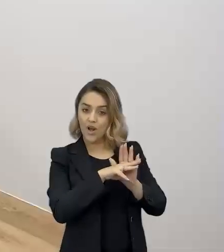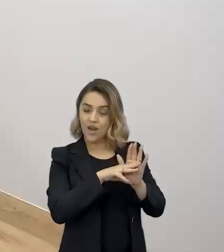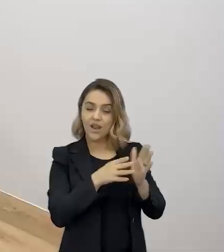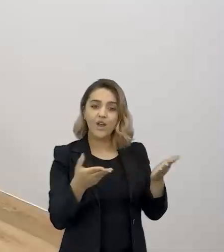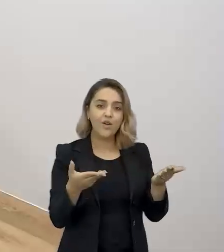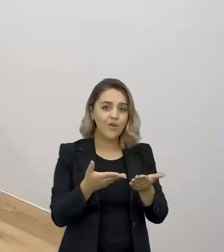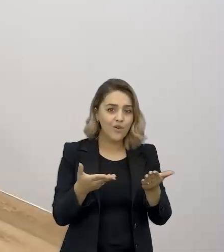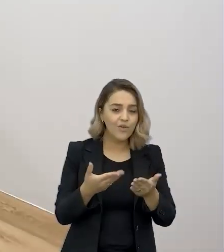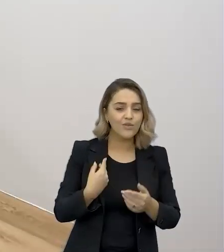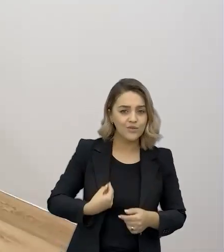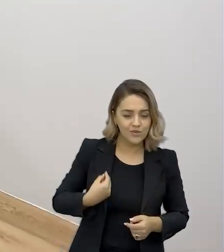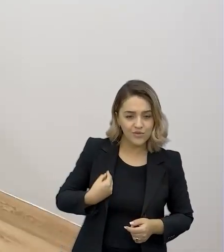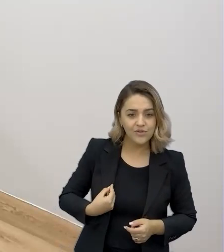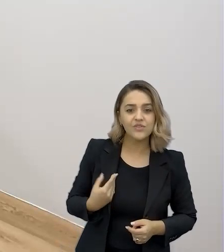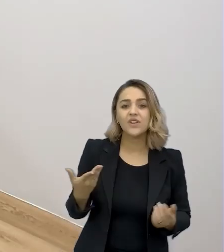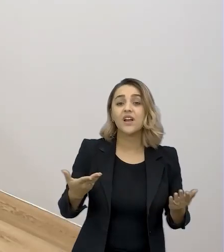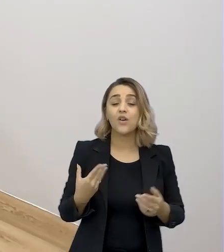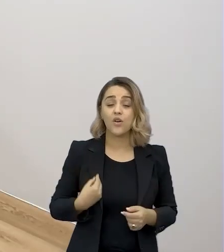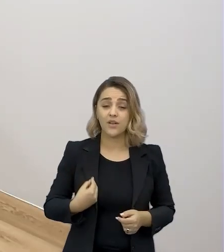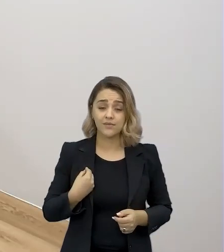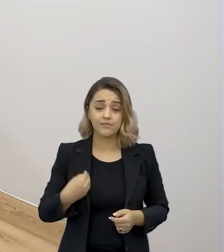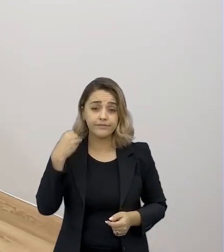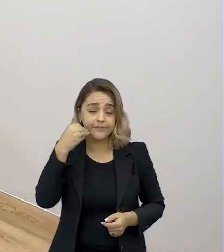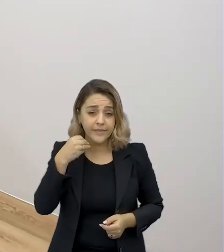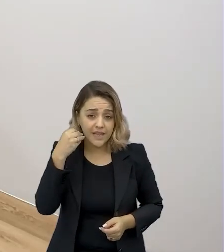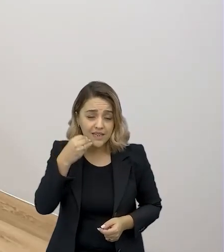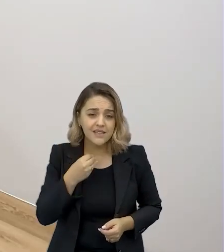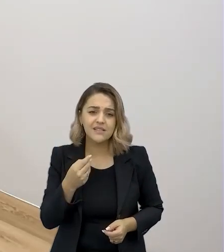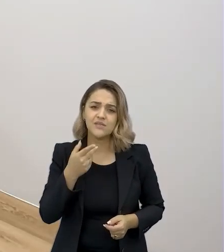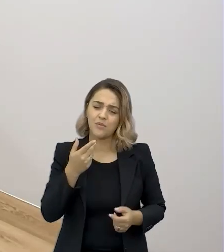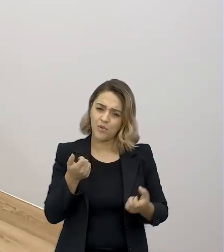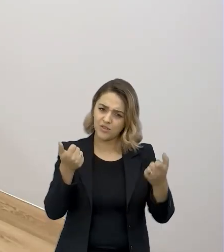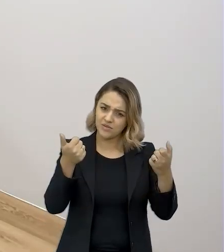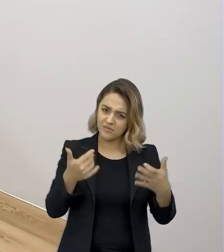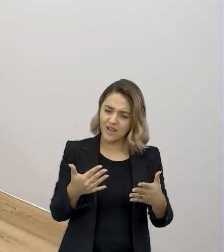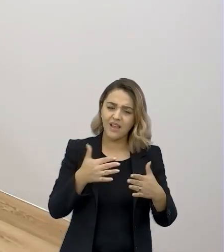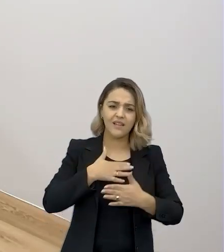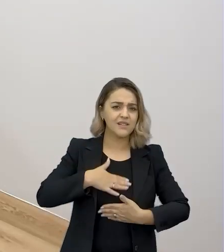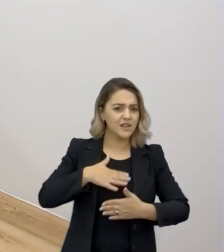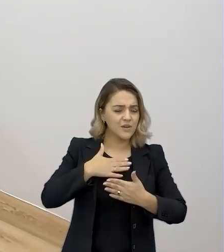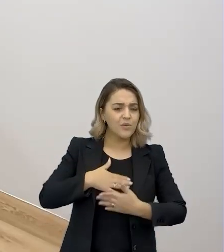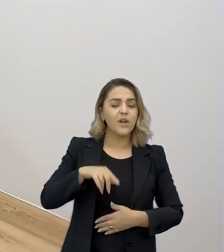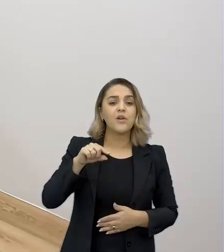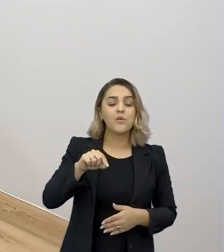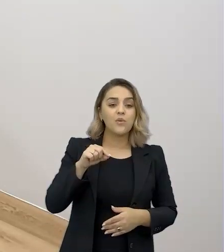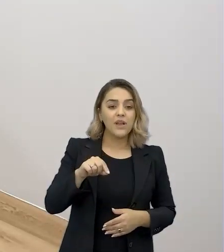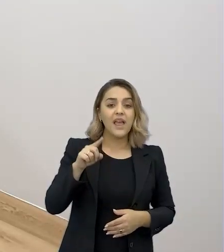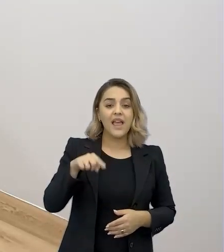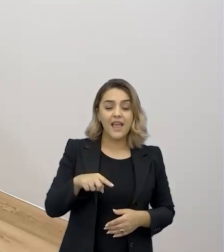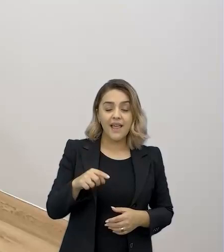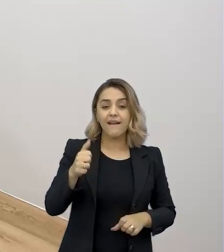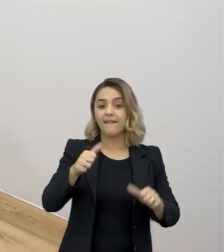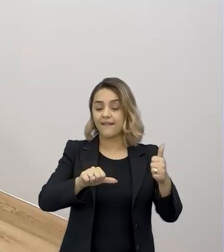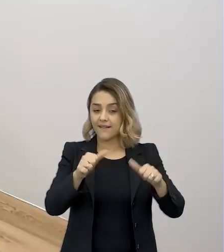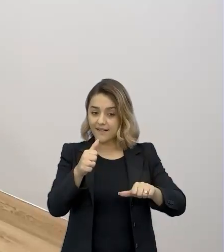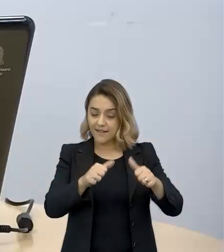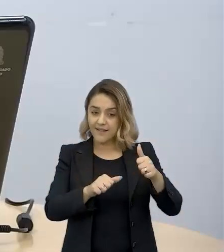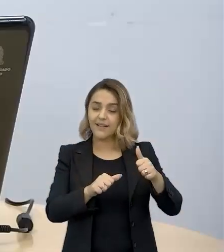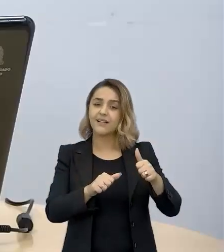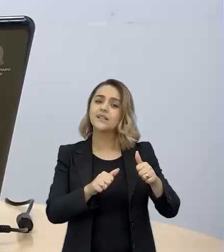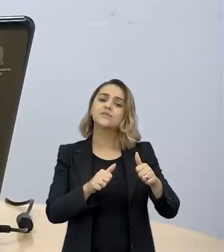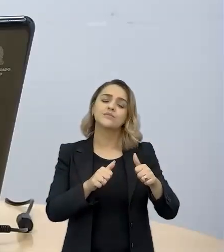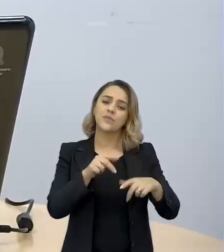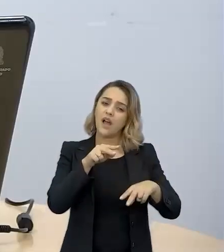gente está vivendo esse momento, e isso a gente pode falar tranquilamente, que é fruto já de uma análise para